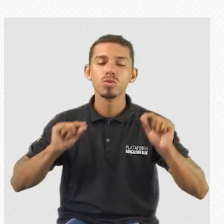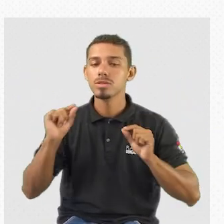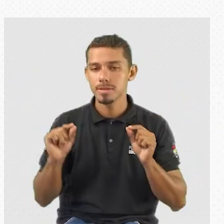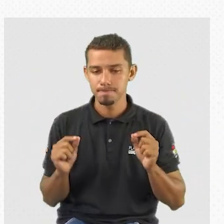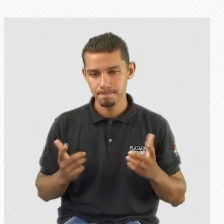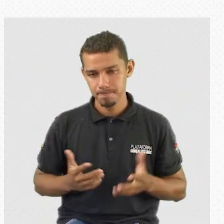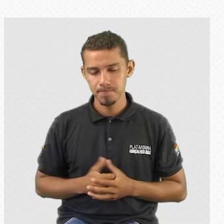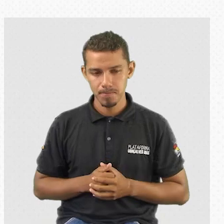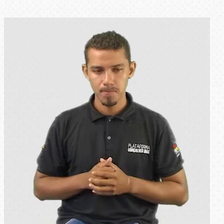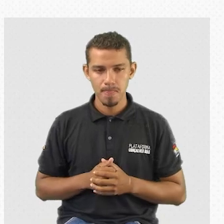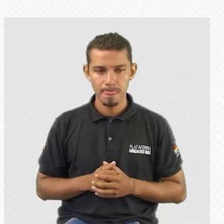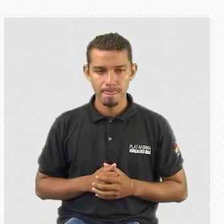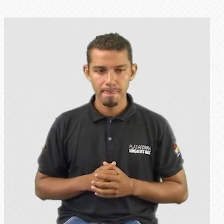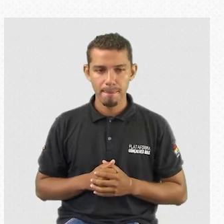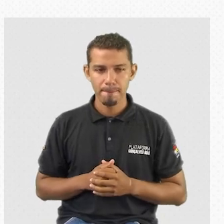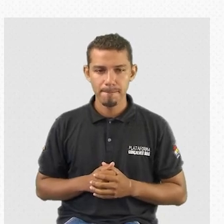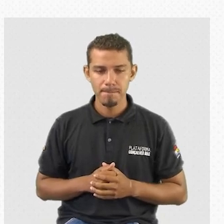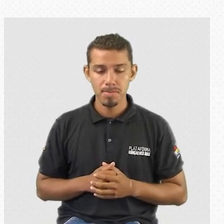compreender?